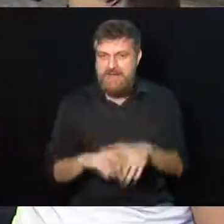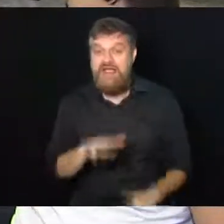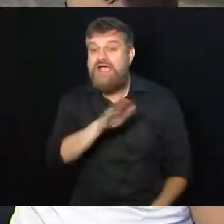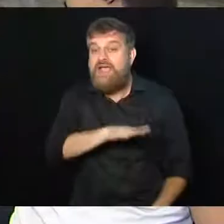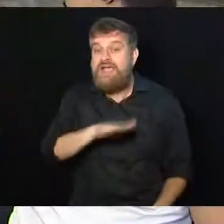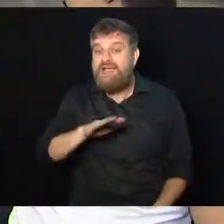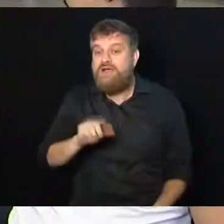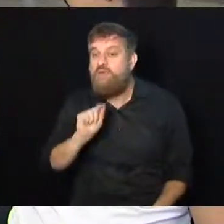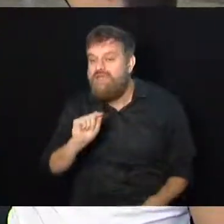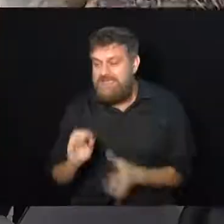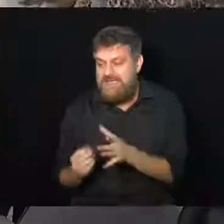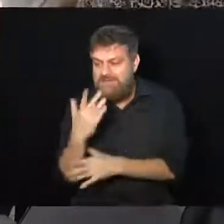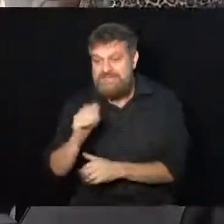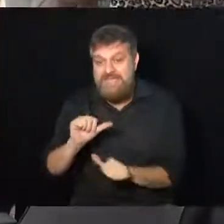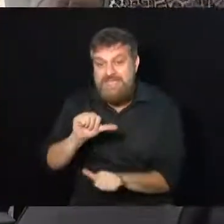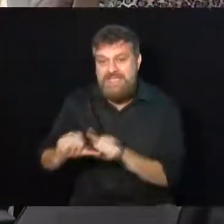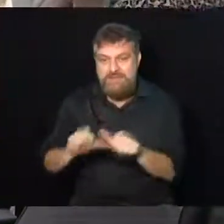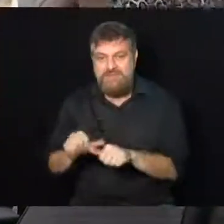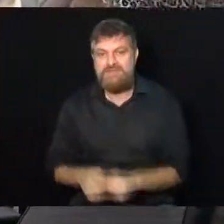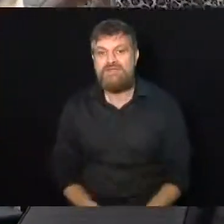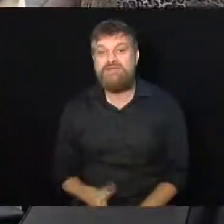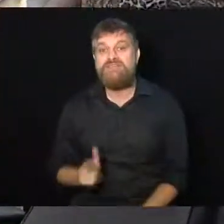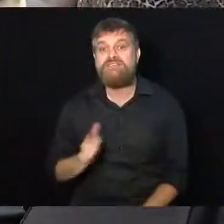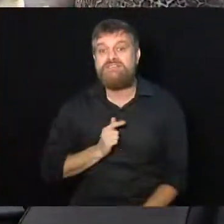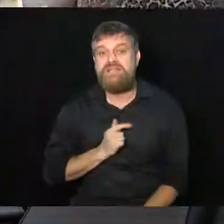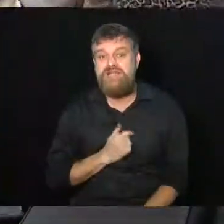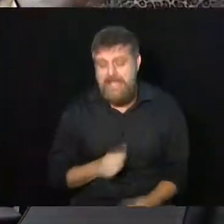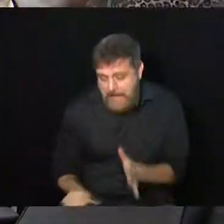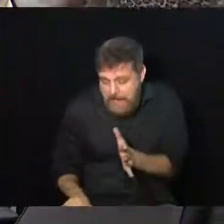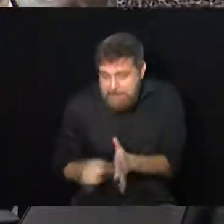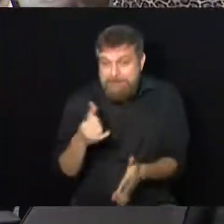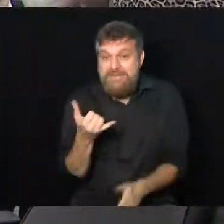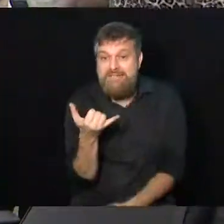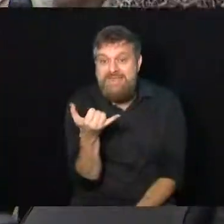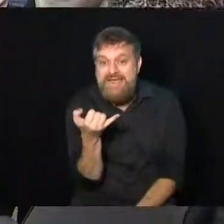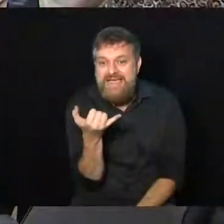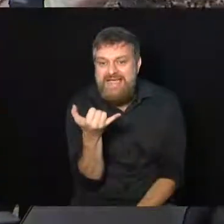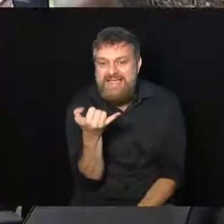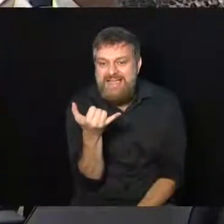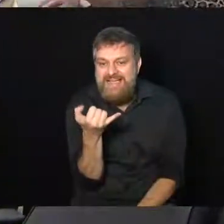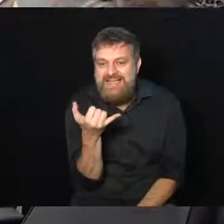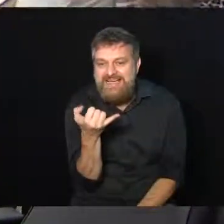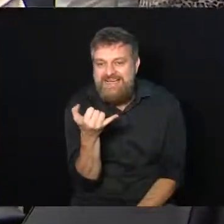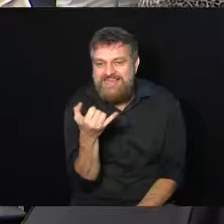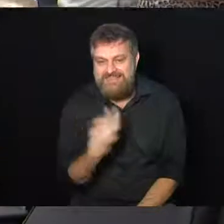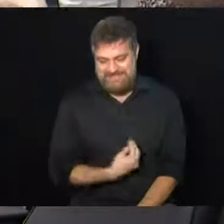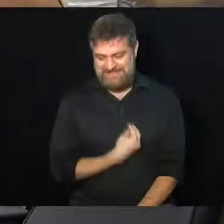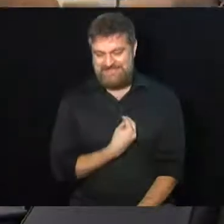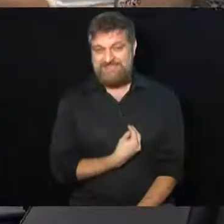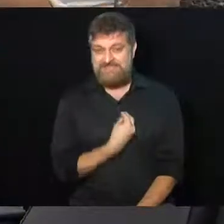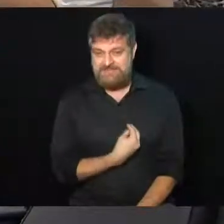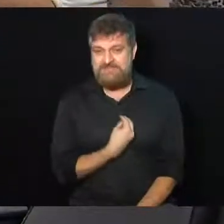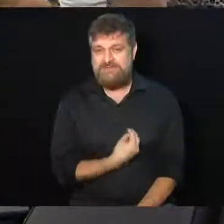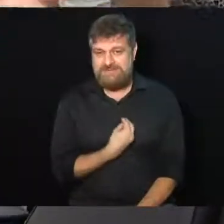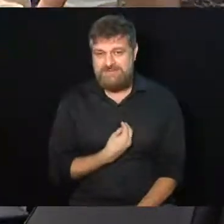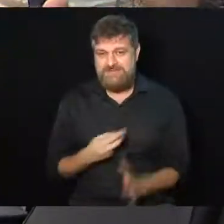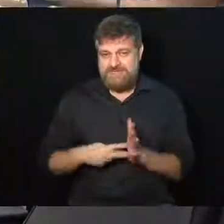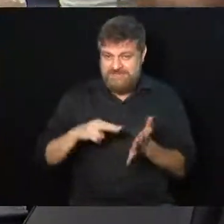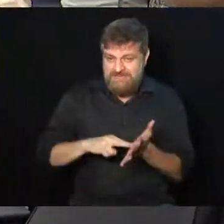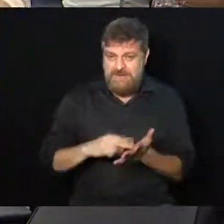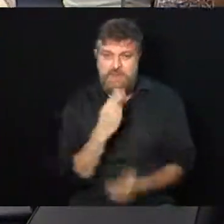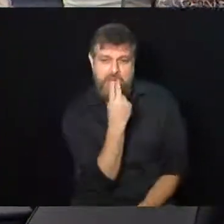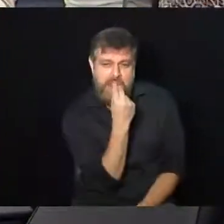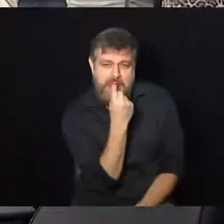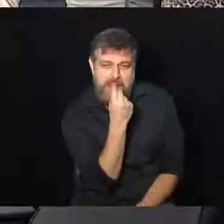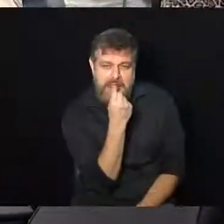prestes a mudar de patamar. Pois é, que eles receberam a primeira caneta da vida deles. É a mudança, entendeu? Do lápis